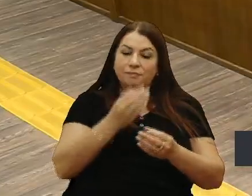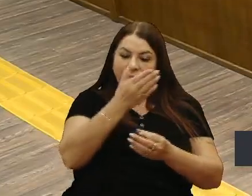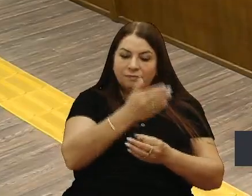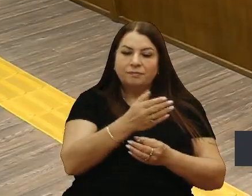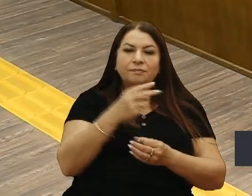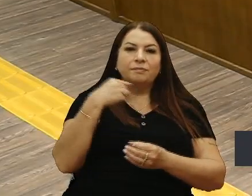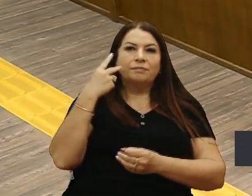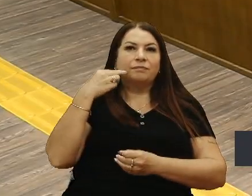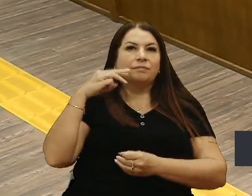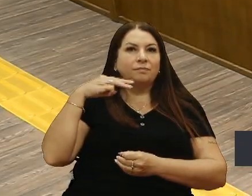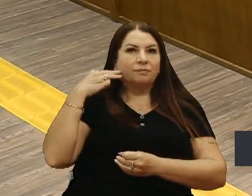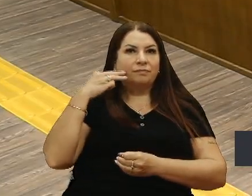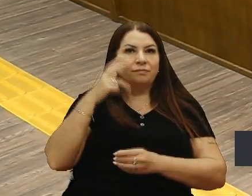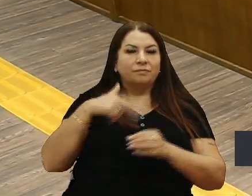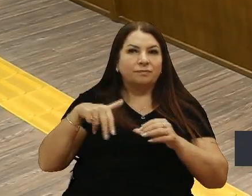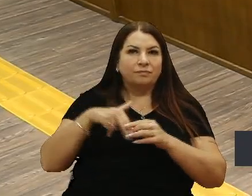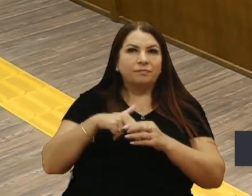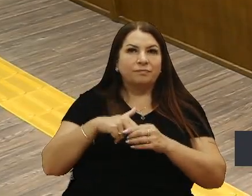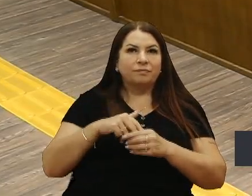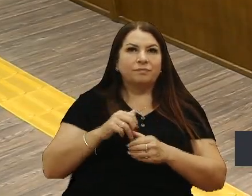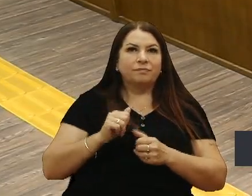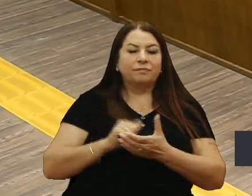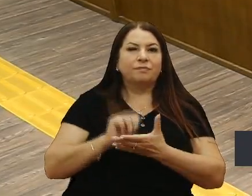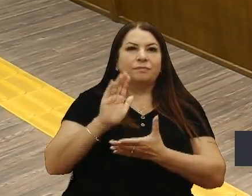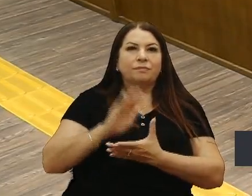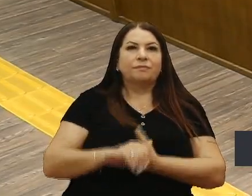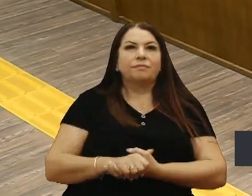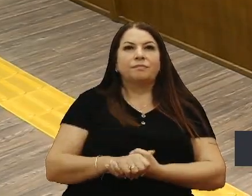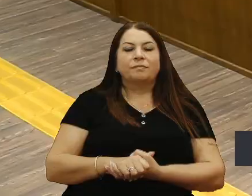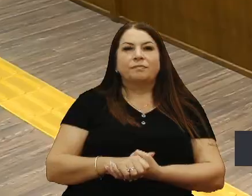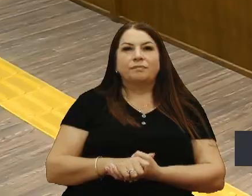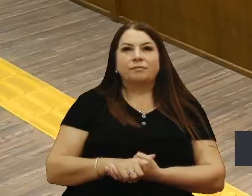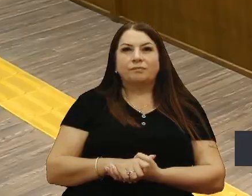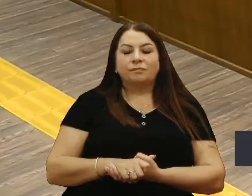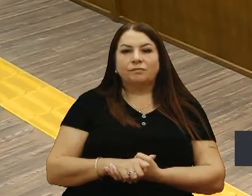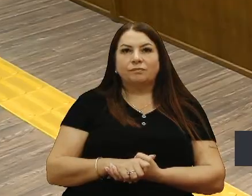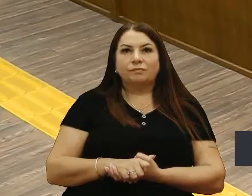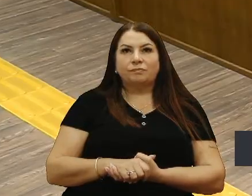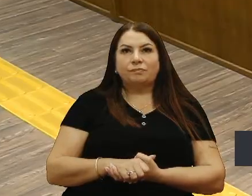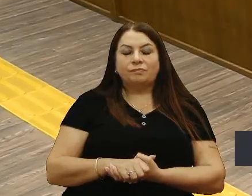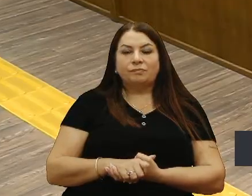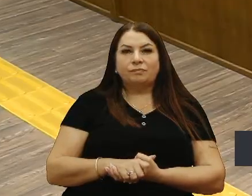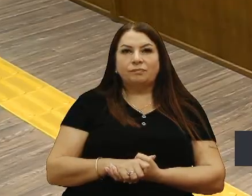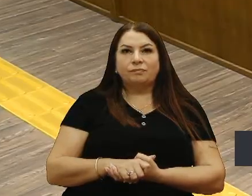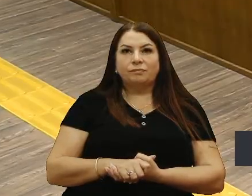Palavra a vereadora Marisol Santos. Uma declaração de líder da bancada do PL.